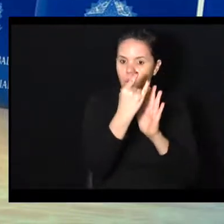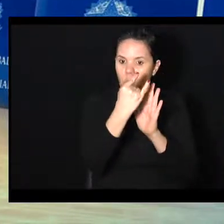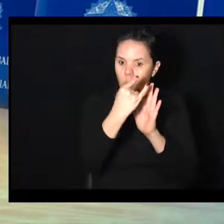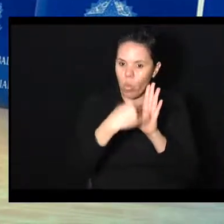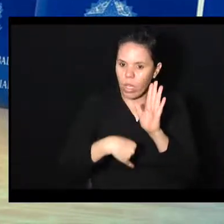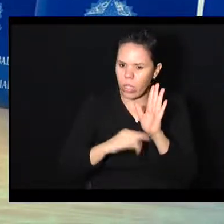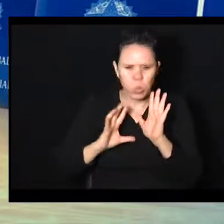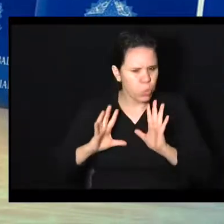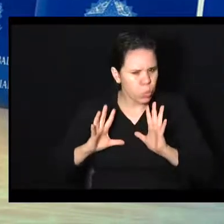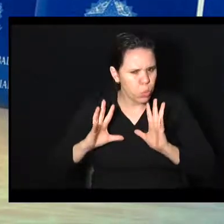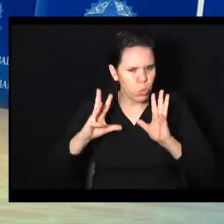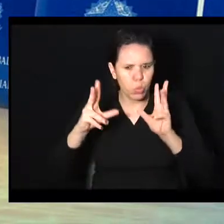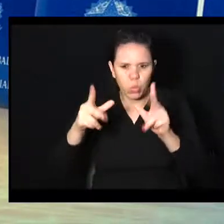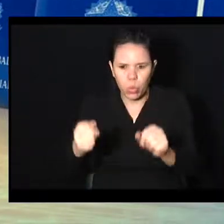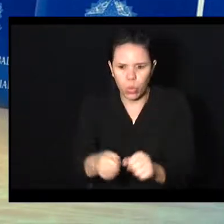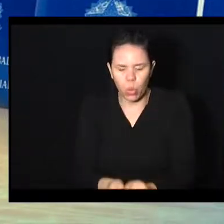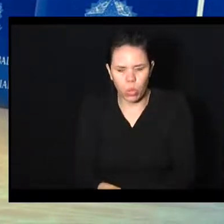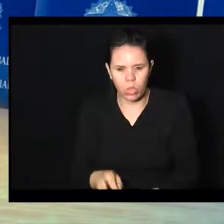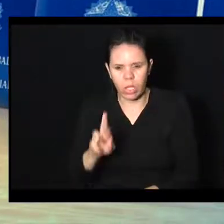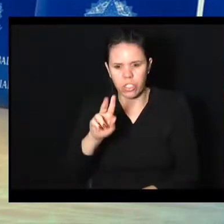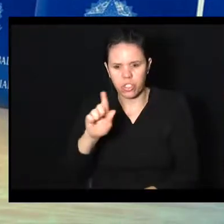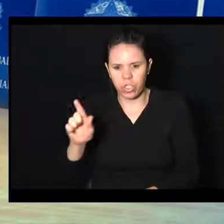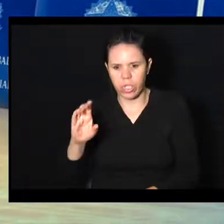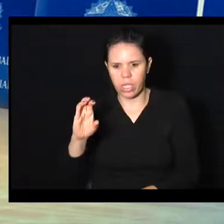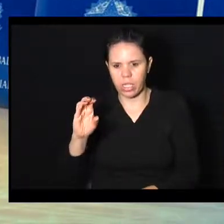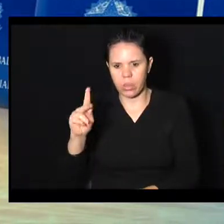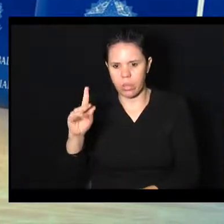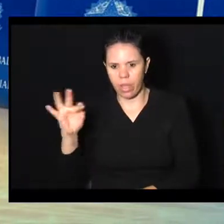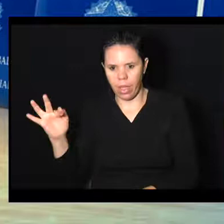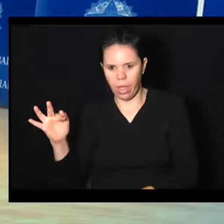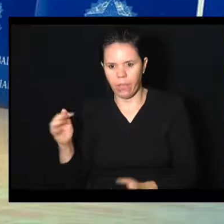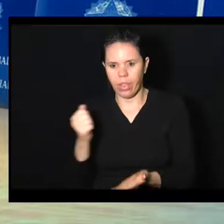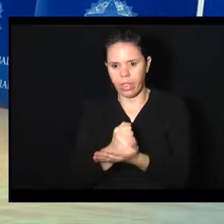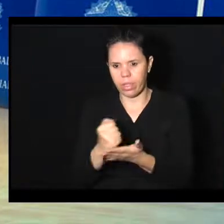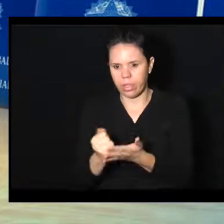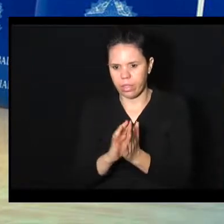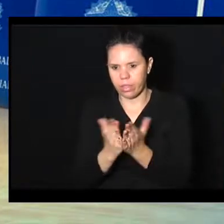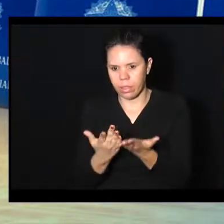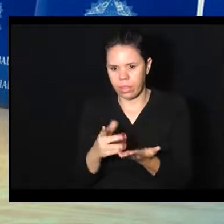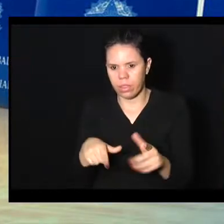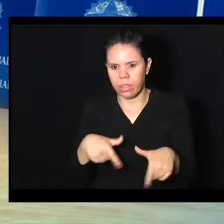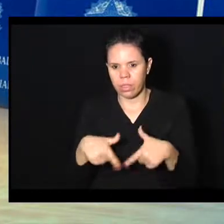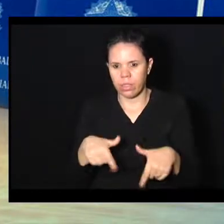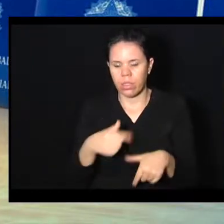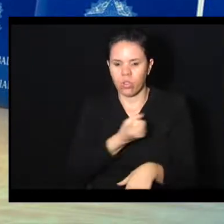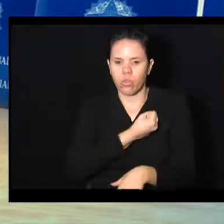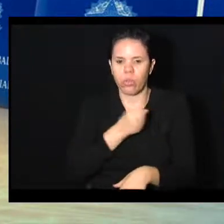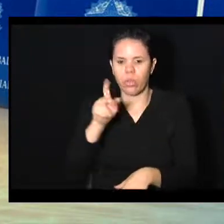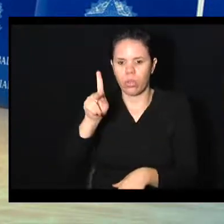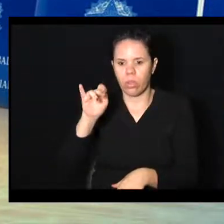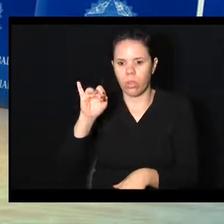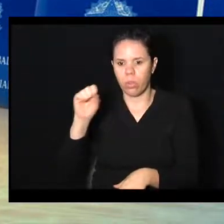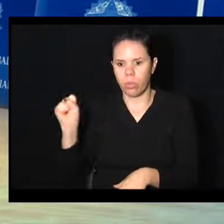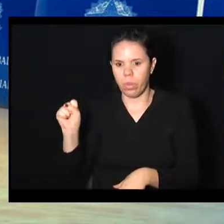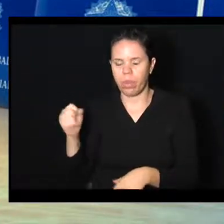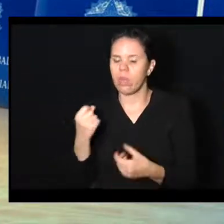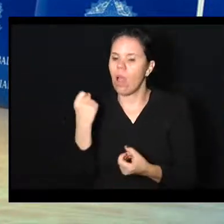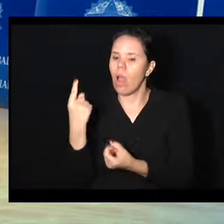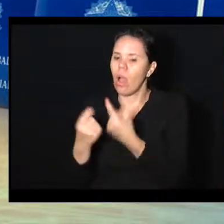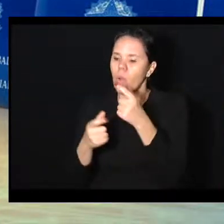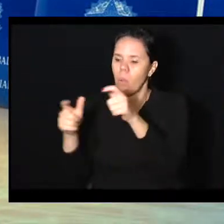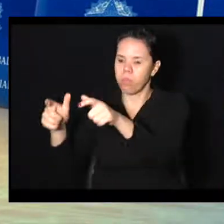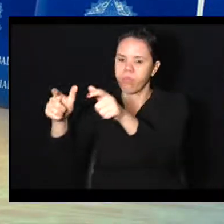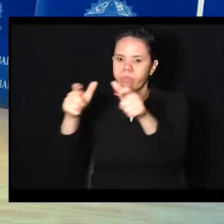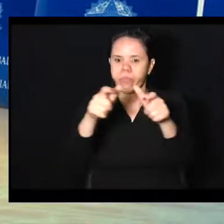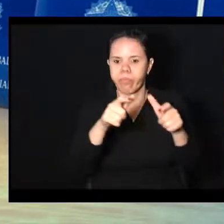documentos: RG, CPF, carteira de trabalho e número do PIS a uma das unidades do CEPAT para análise